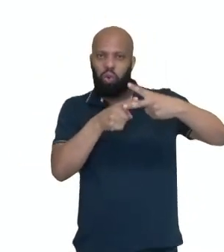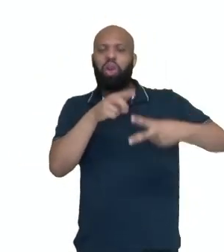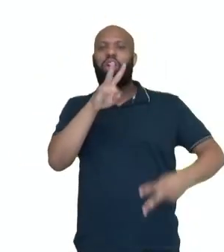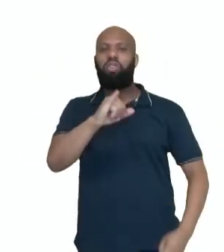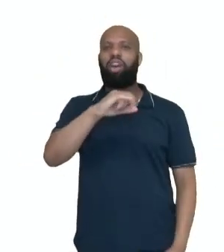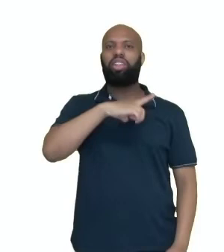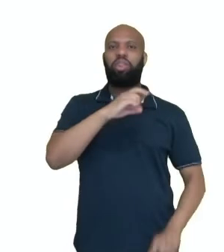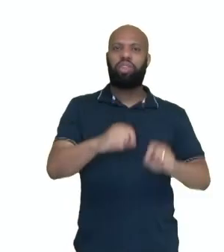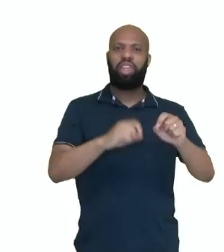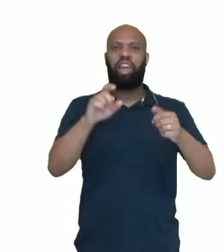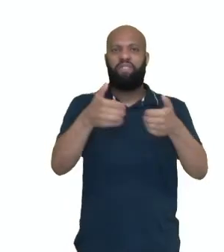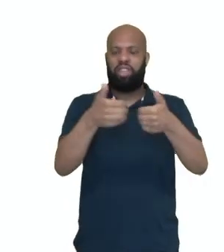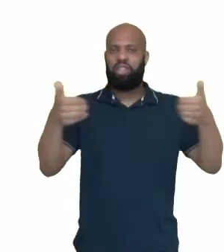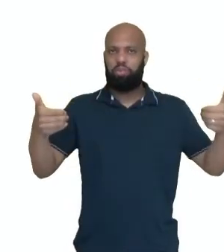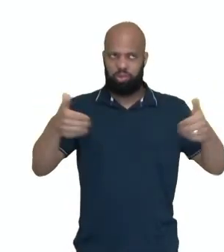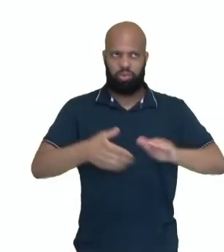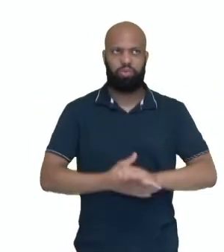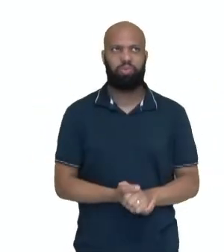maior afastamento.